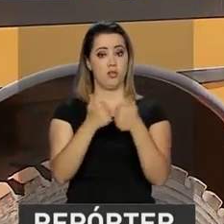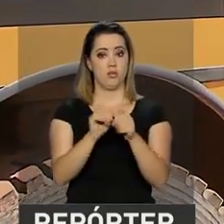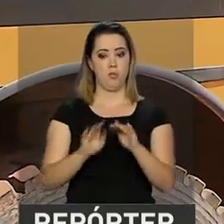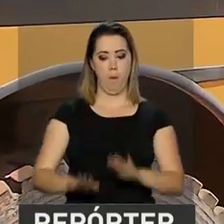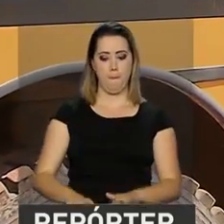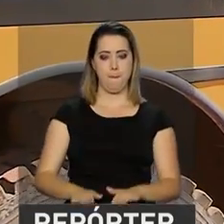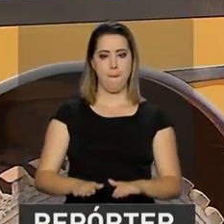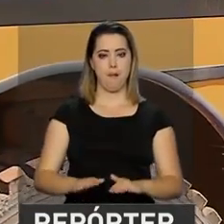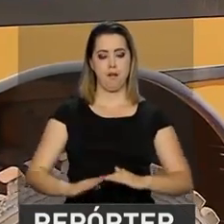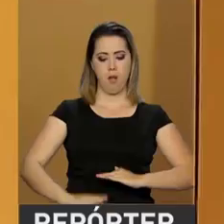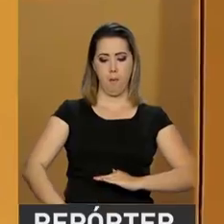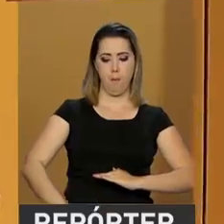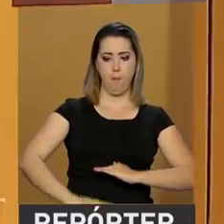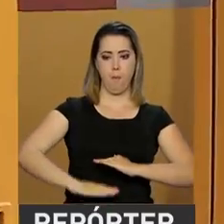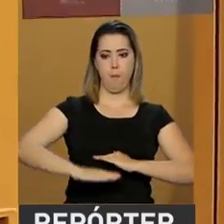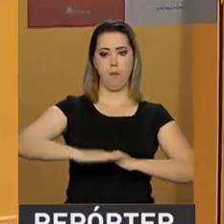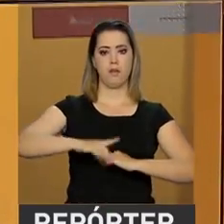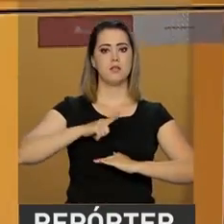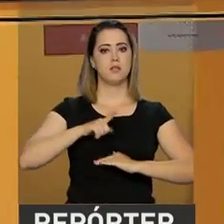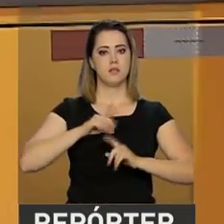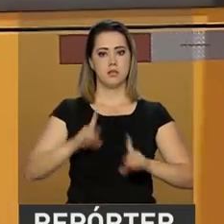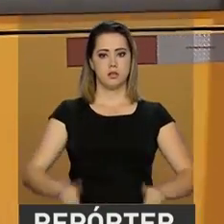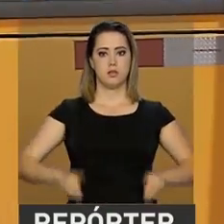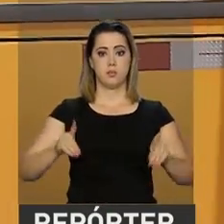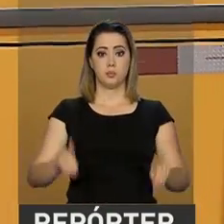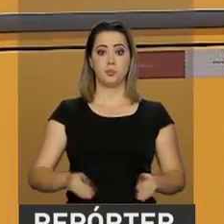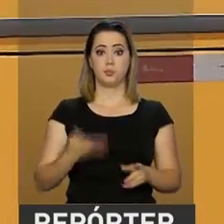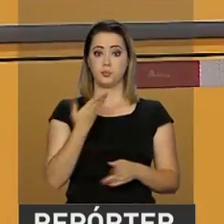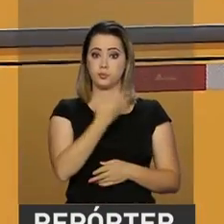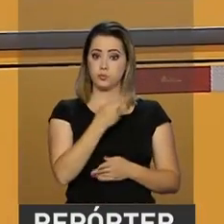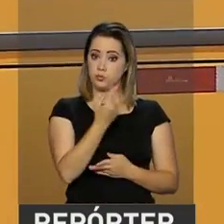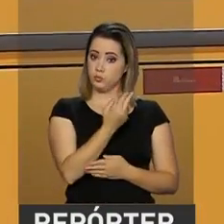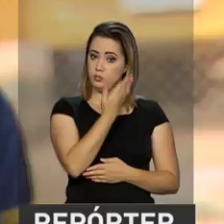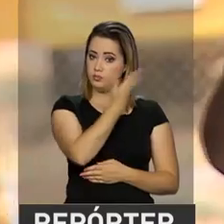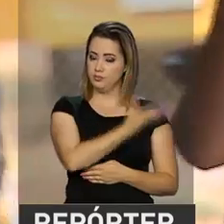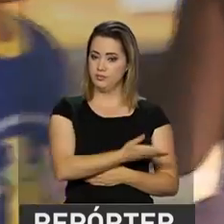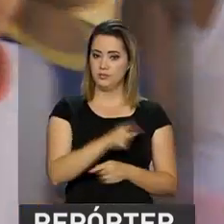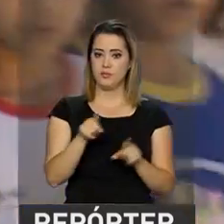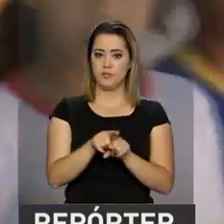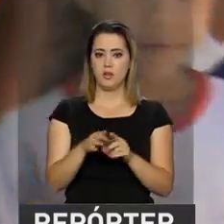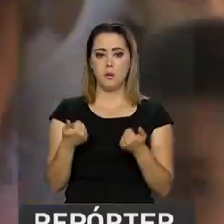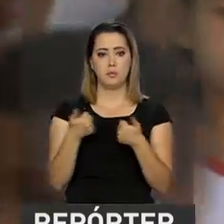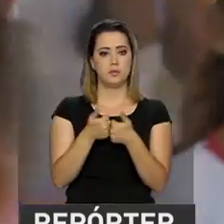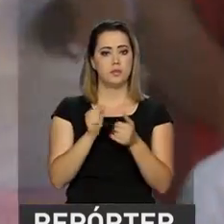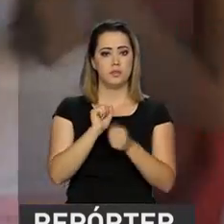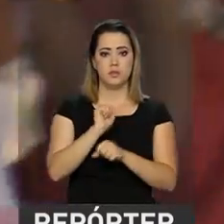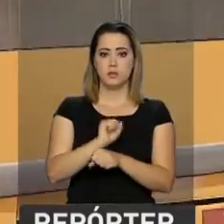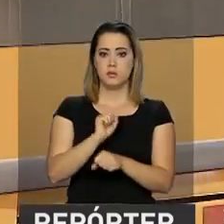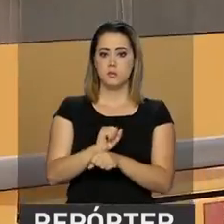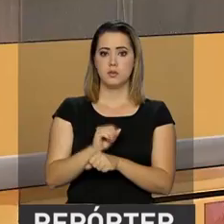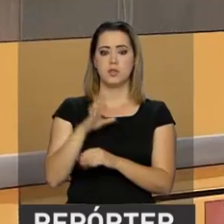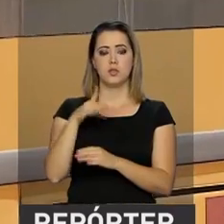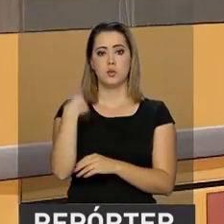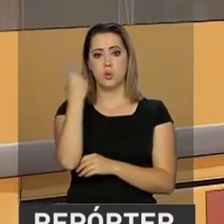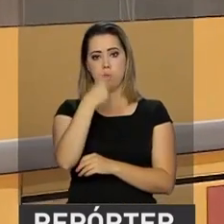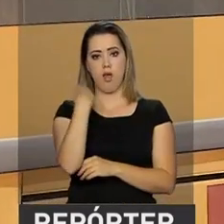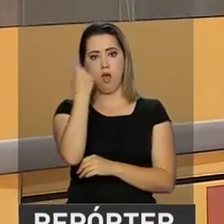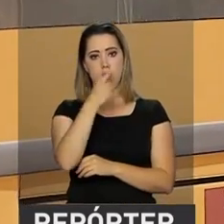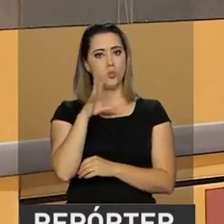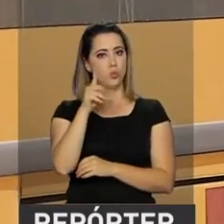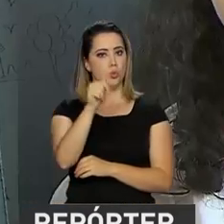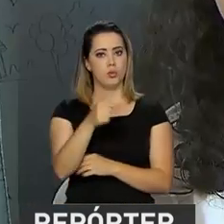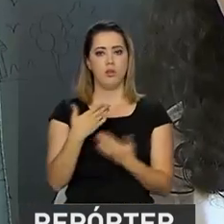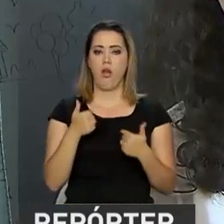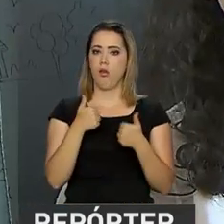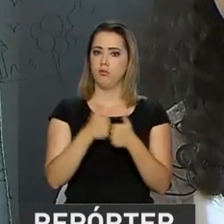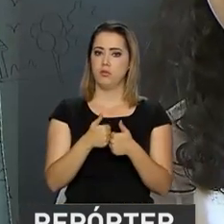elevador hidráulico para atender alunos cadeirantes, como é o caso deste estudante, e ficam à disposição da escola durante todo o período de